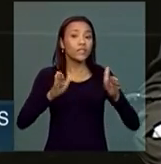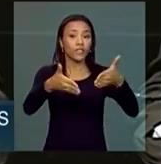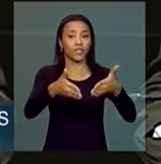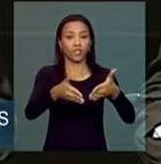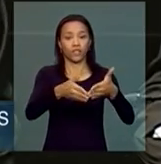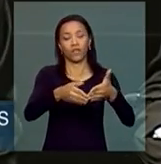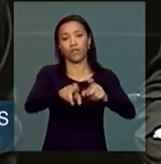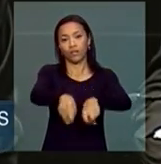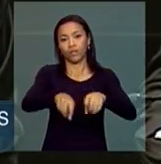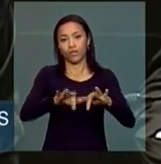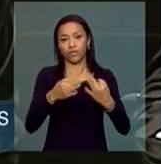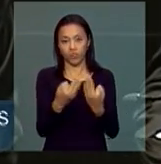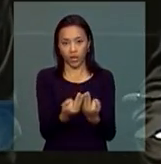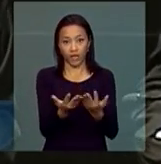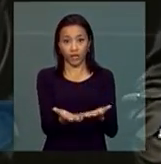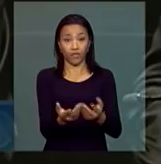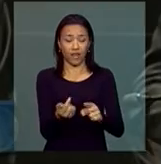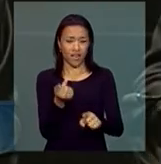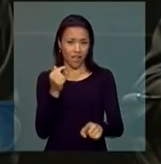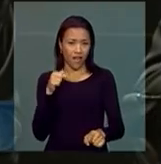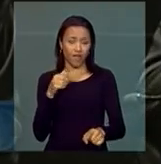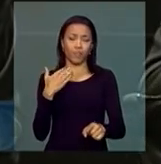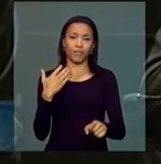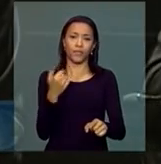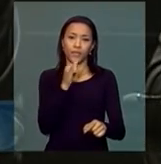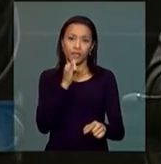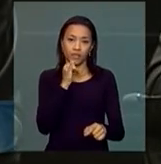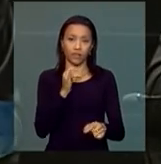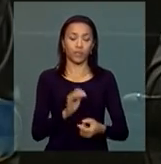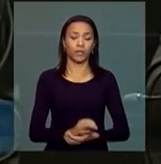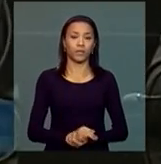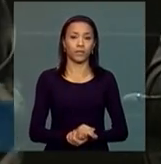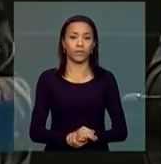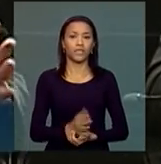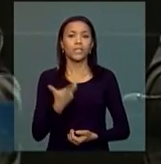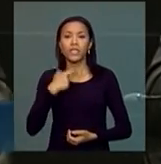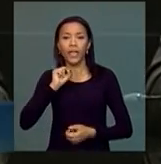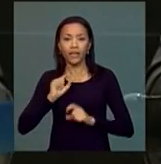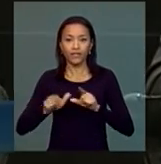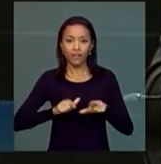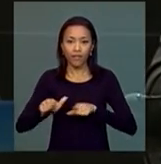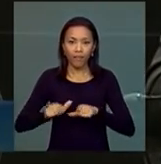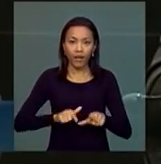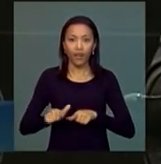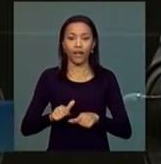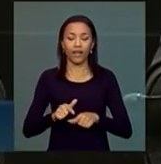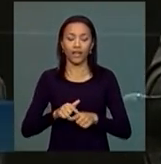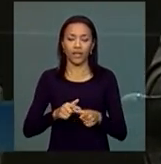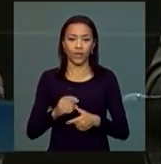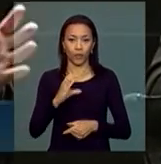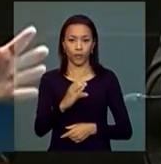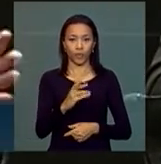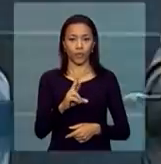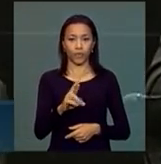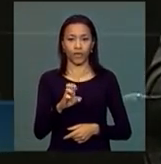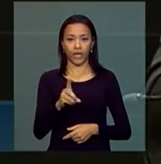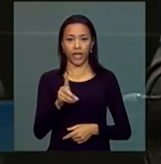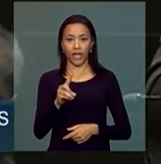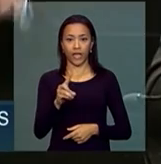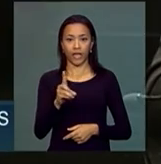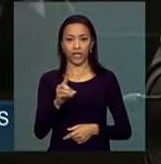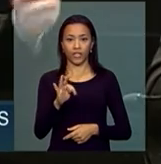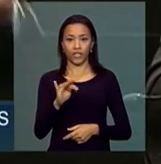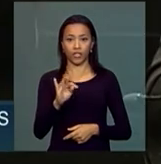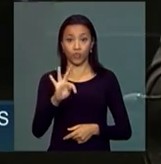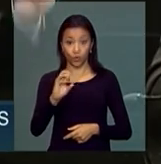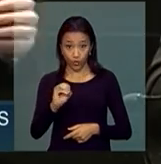de vocês, aquilo que vem lá da agência, aquilo que vem lá de quem opera, de fato, o crédito lá na ponta, que chega aqui com todas as